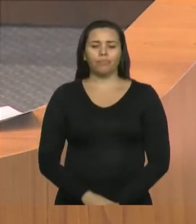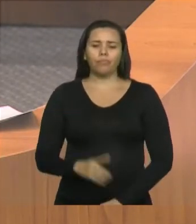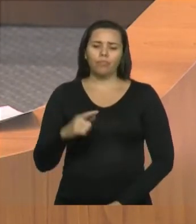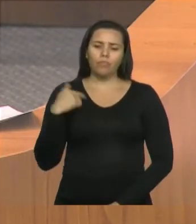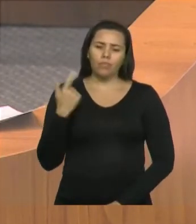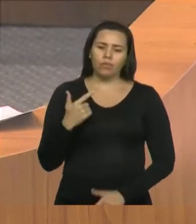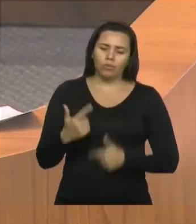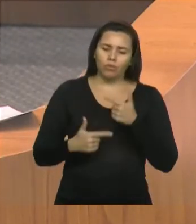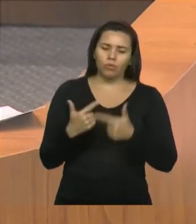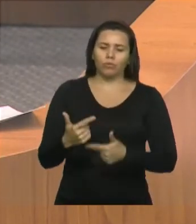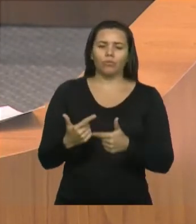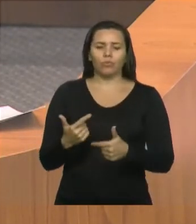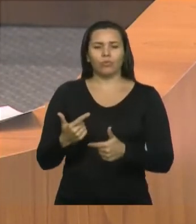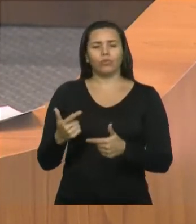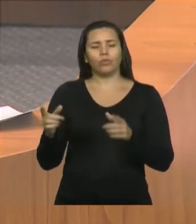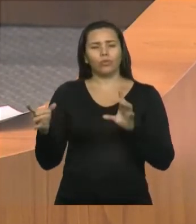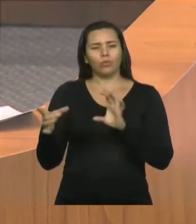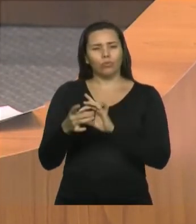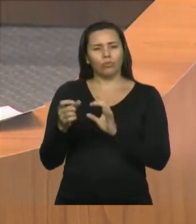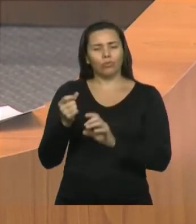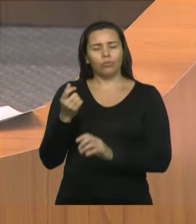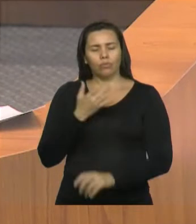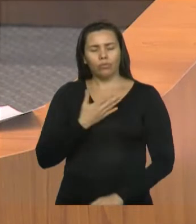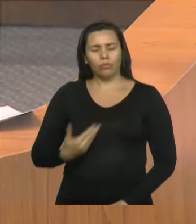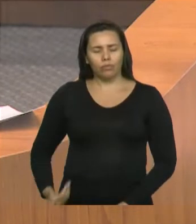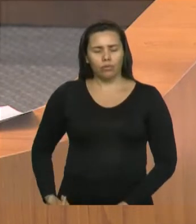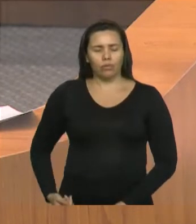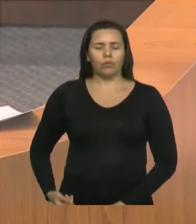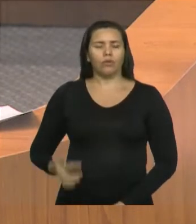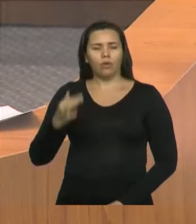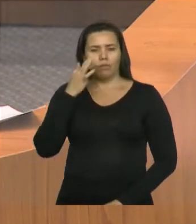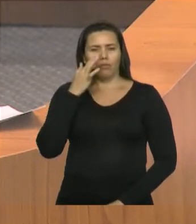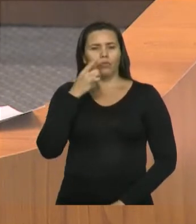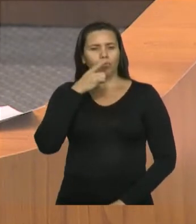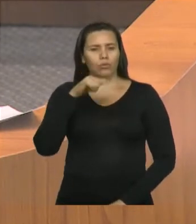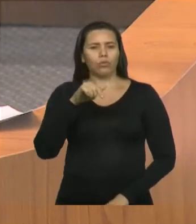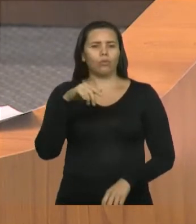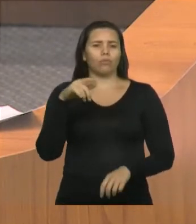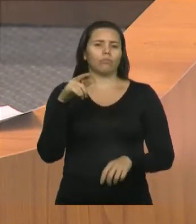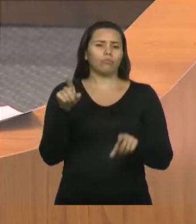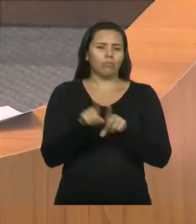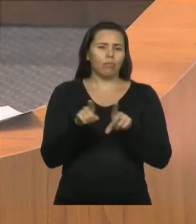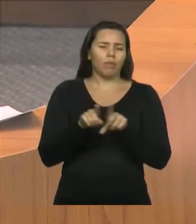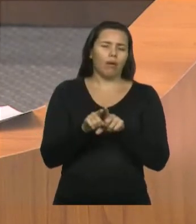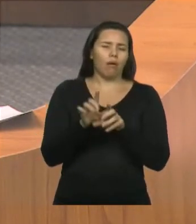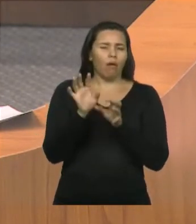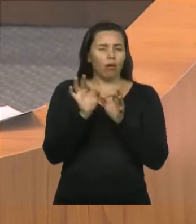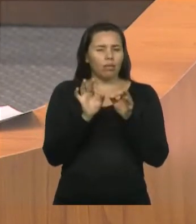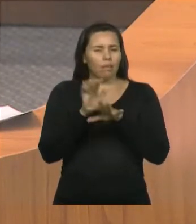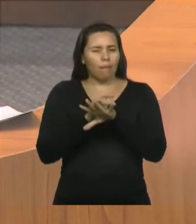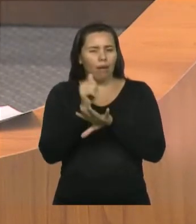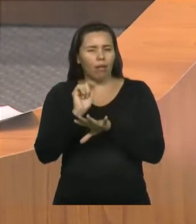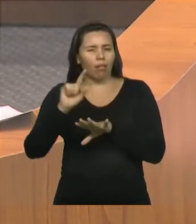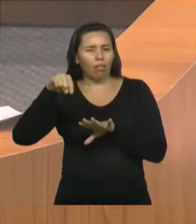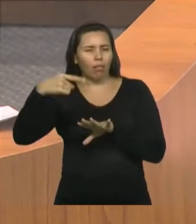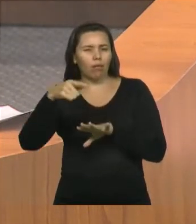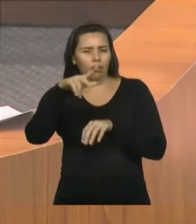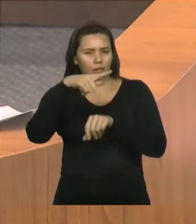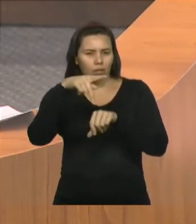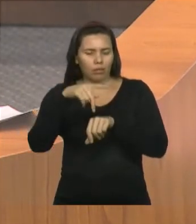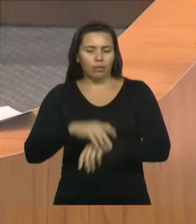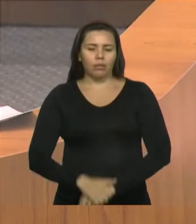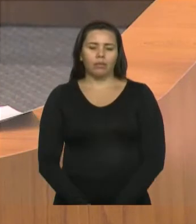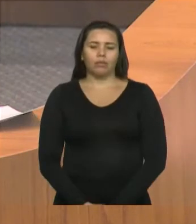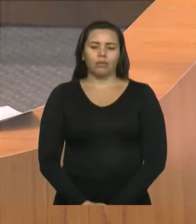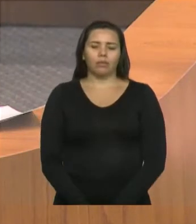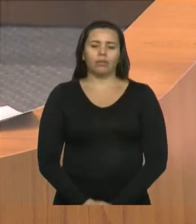luta, juntamente com o governador Flávio Dino. Também tive a oportunidade de conseguir recursos para reformar